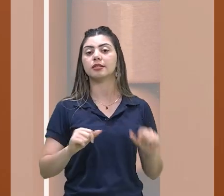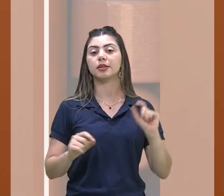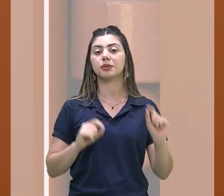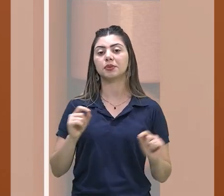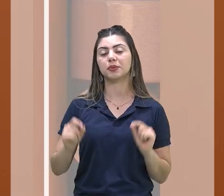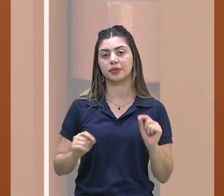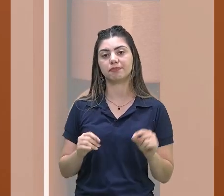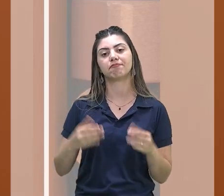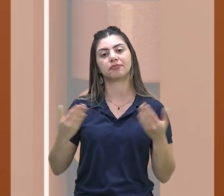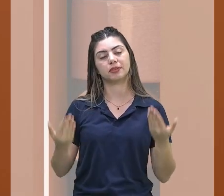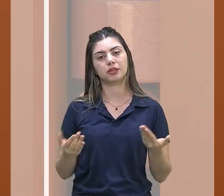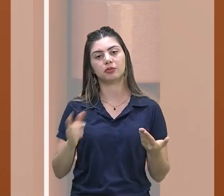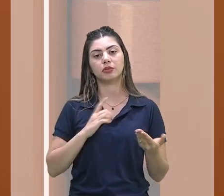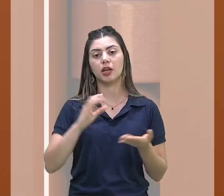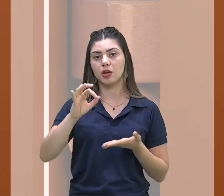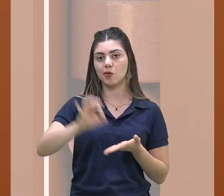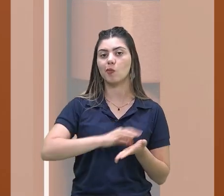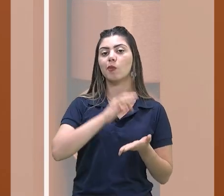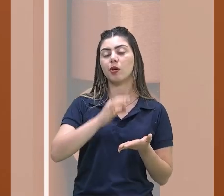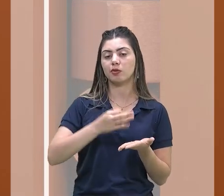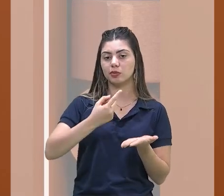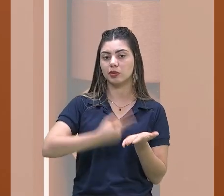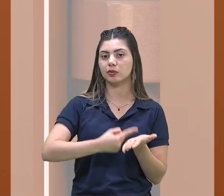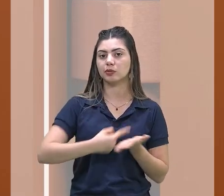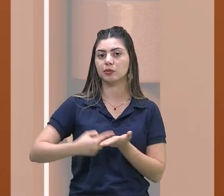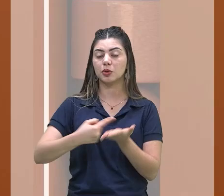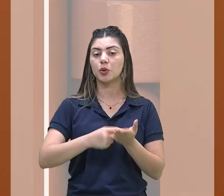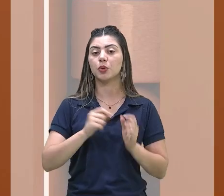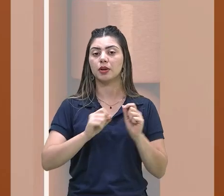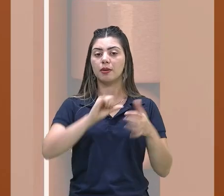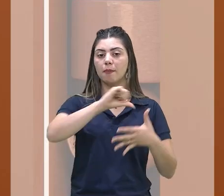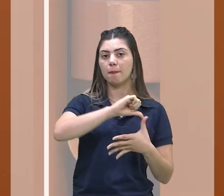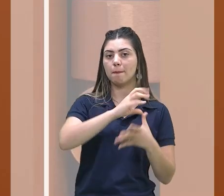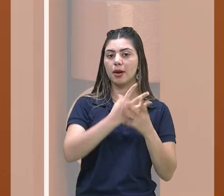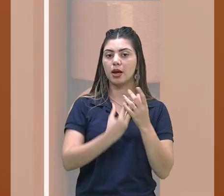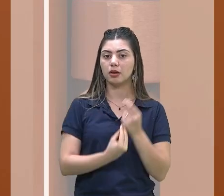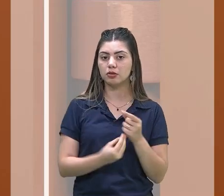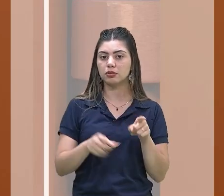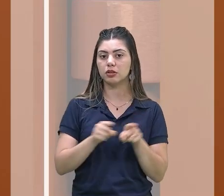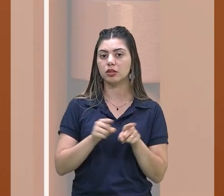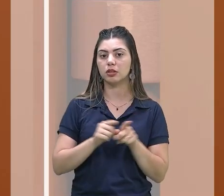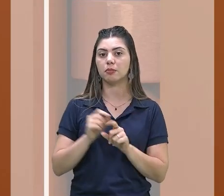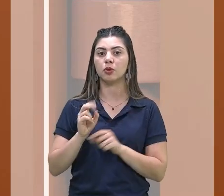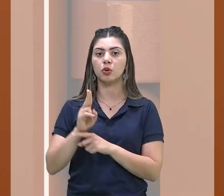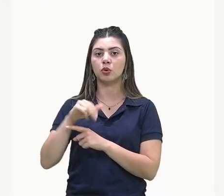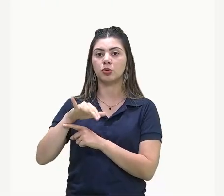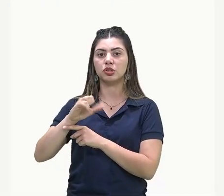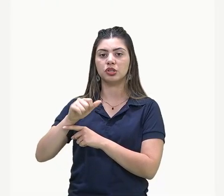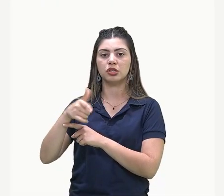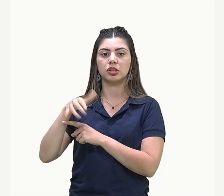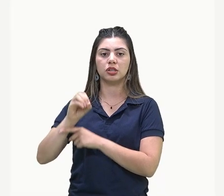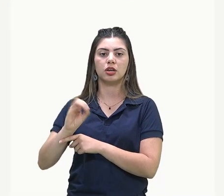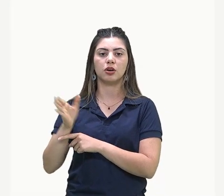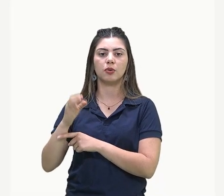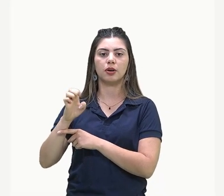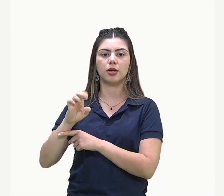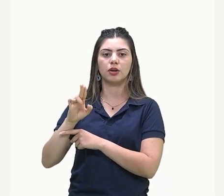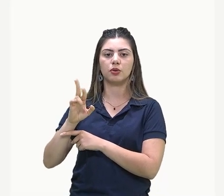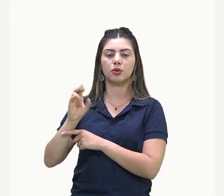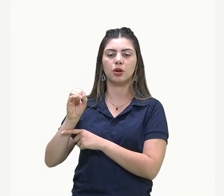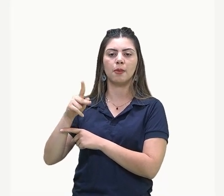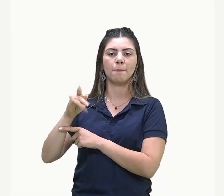que vai ter um acordo também entre o Mercosul e a União Europeia. Então, olha